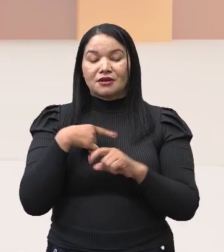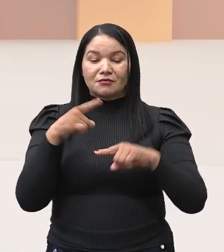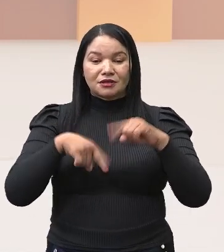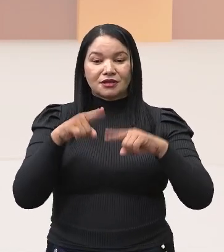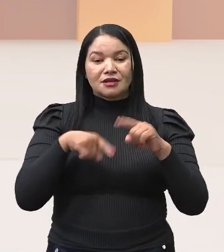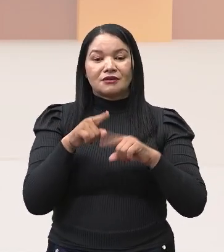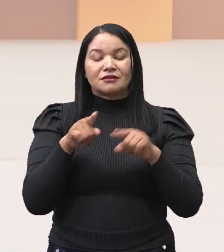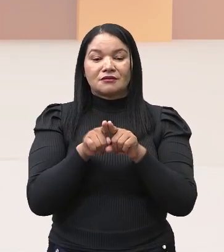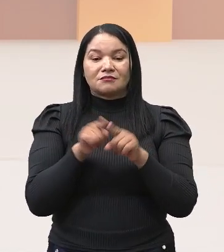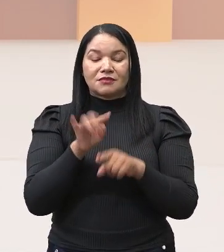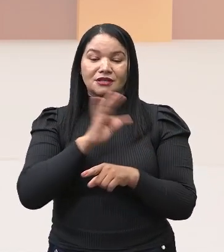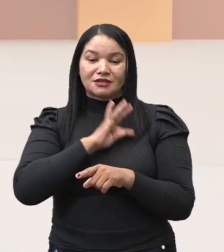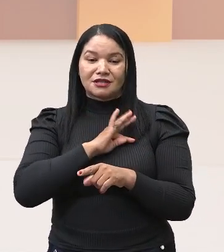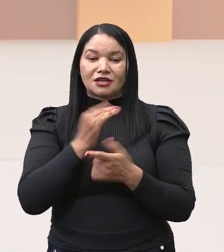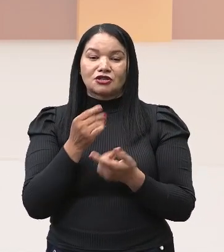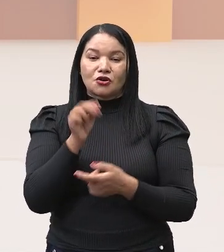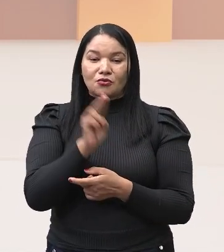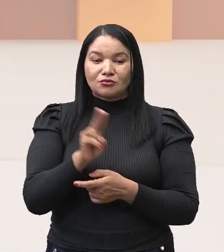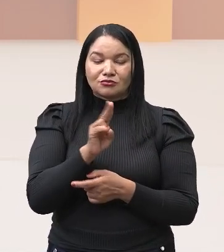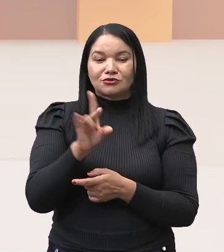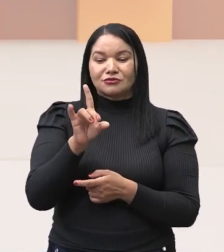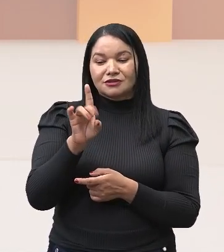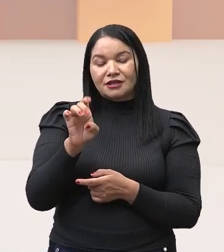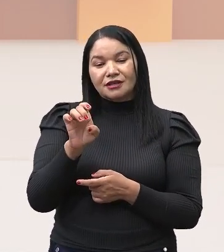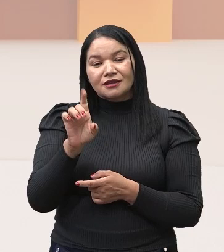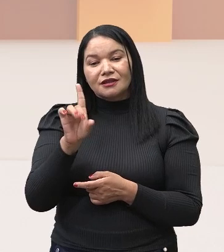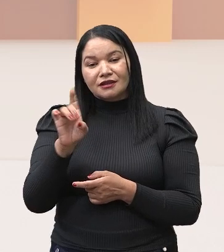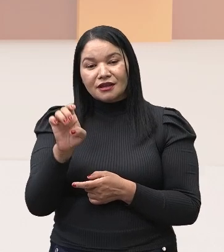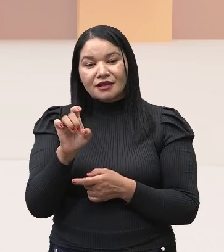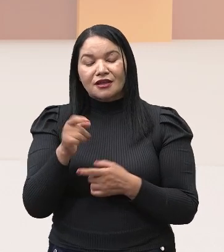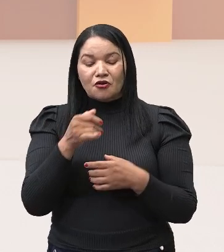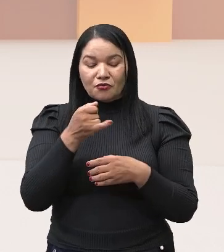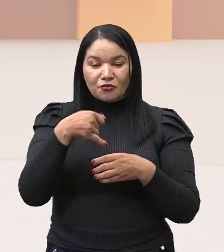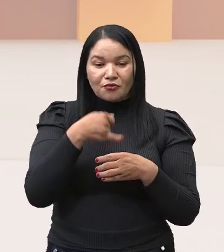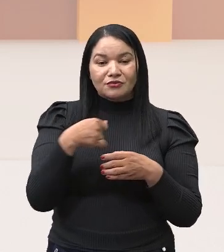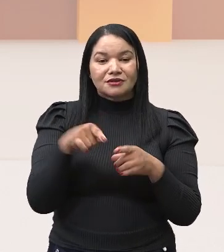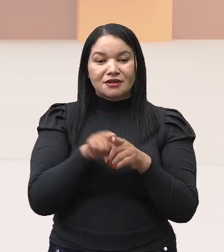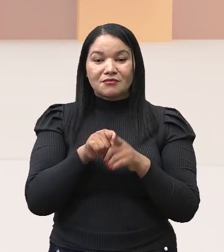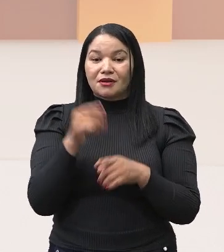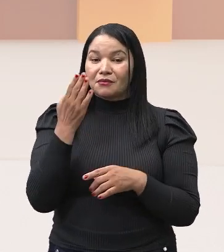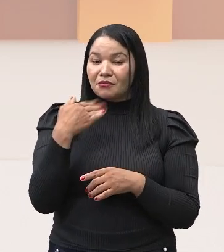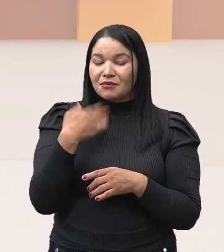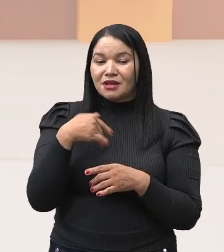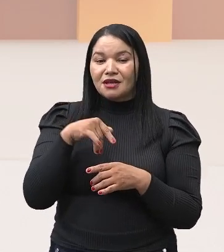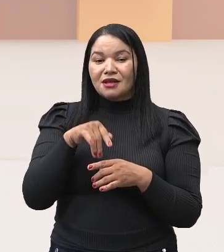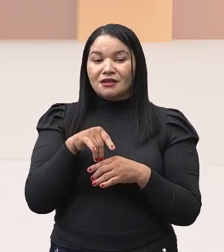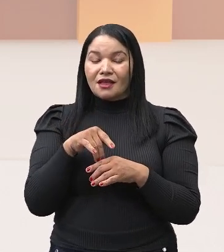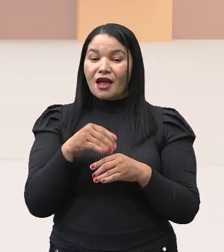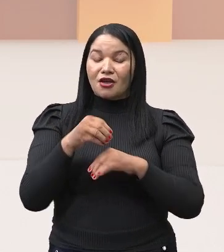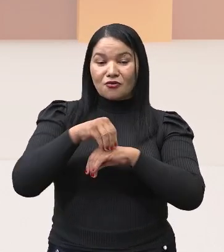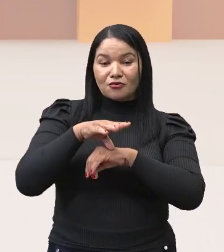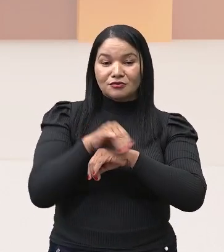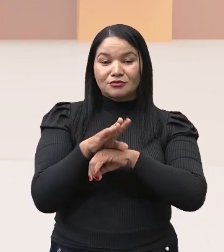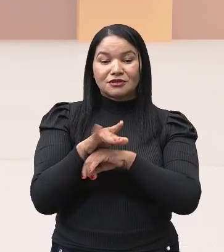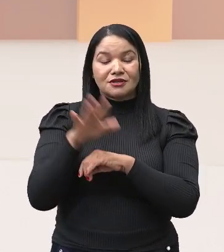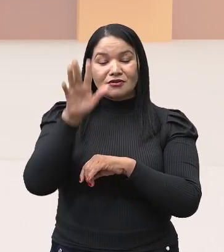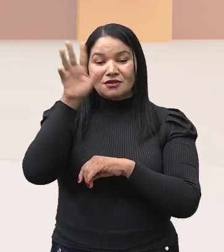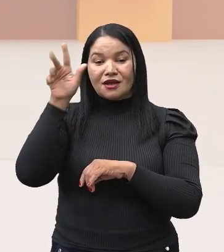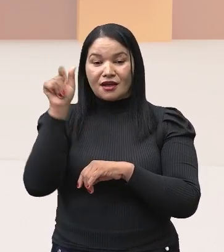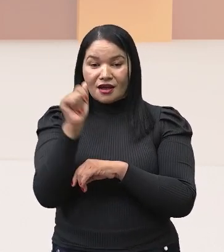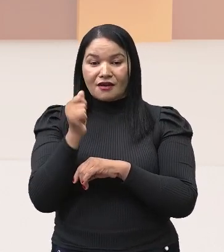como o uso aí do dendê, a pimenta, evidenciando a contribuição africana